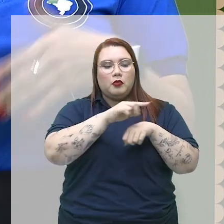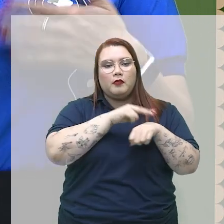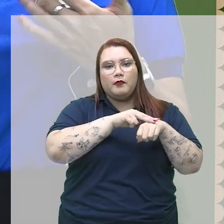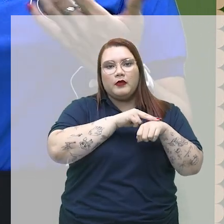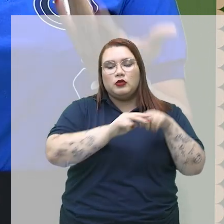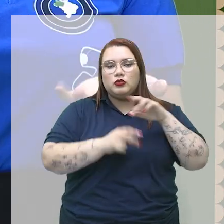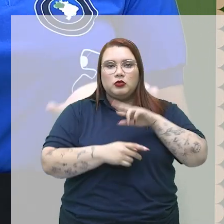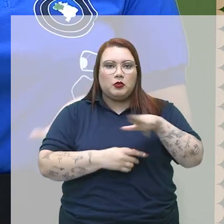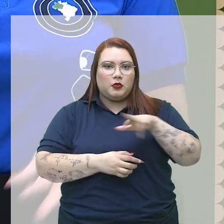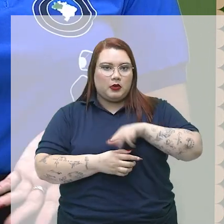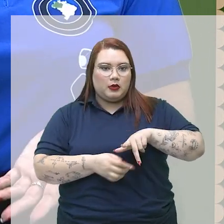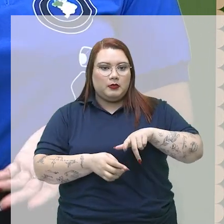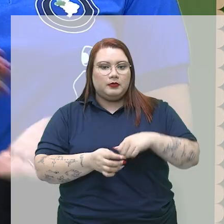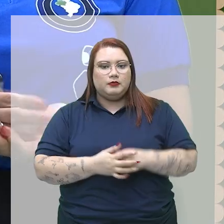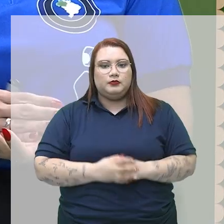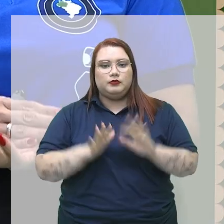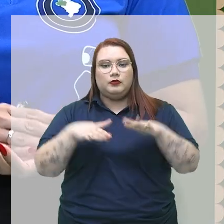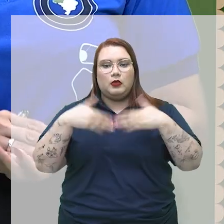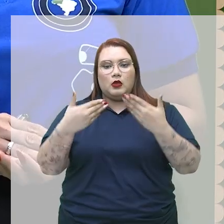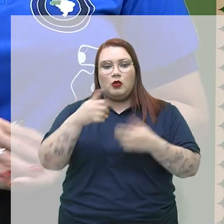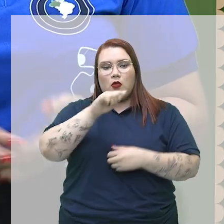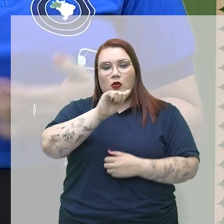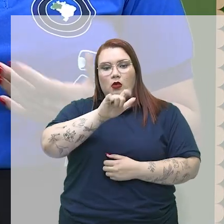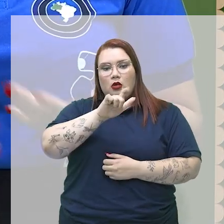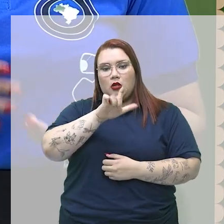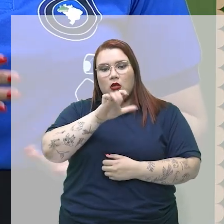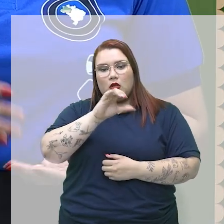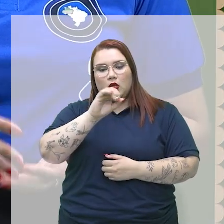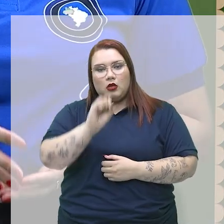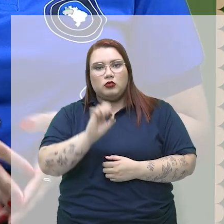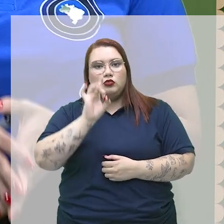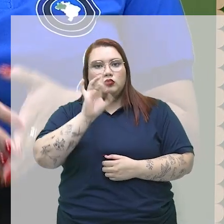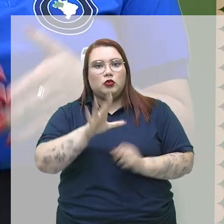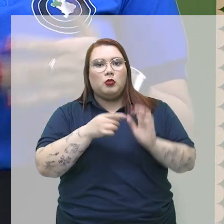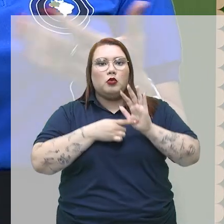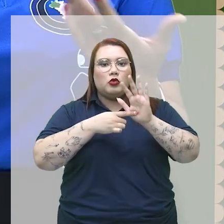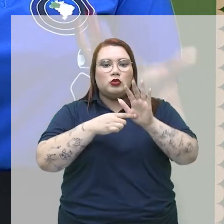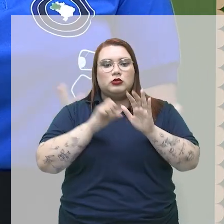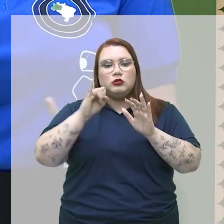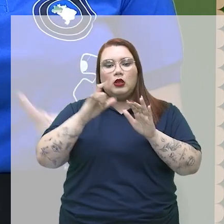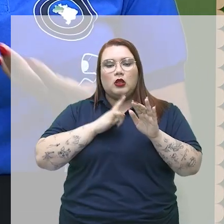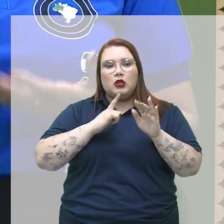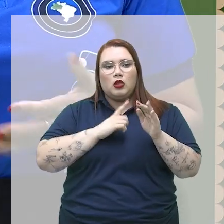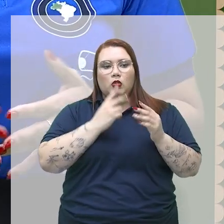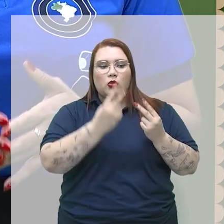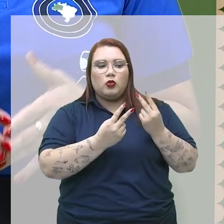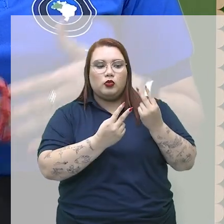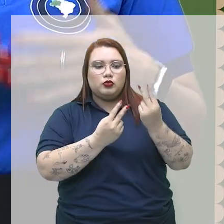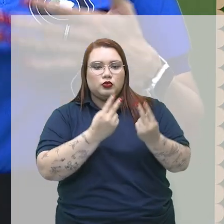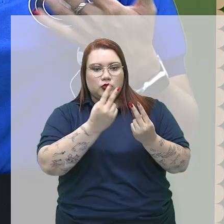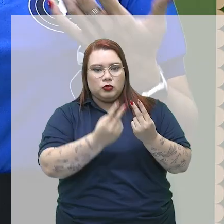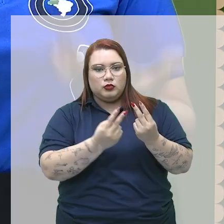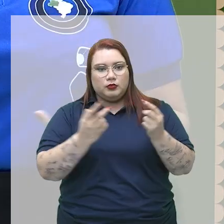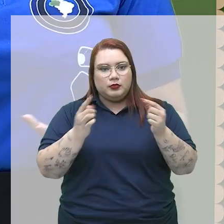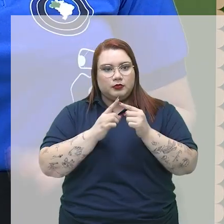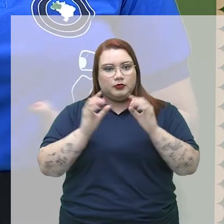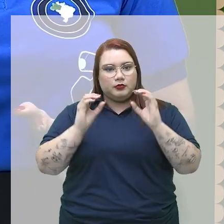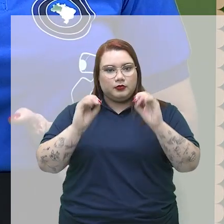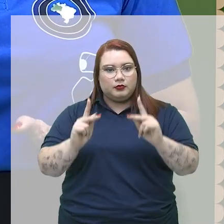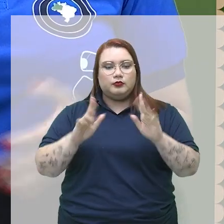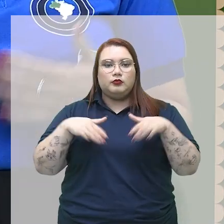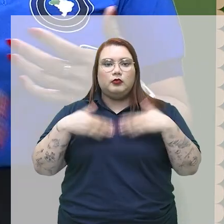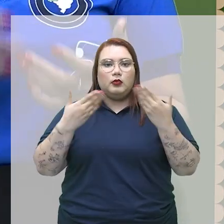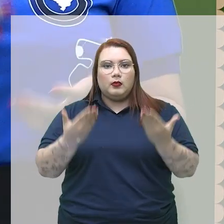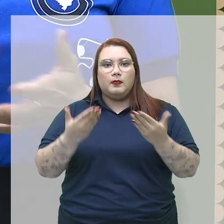enquanto o alelo para a cor verde não era. E aí os alelos recessivos só se expressam quando estão aos pares,